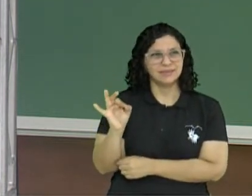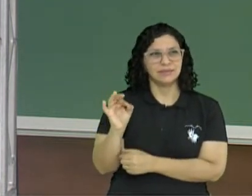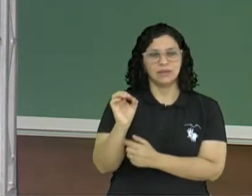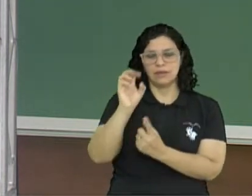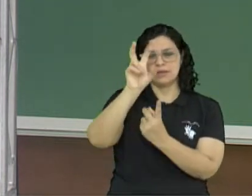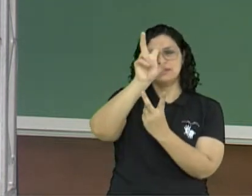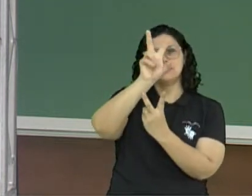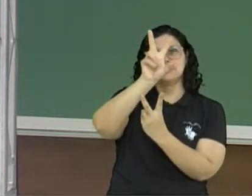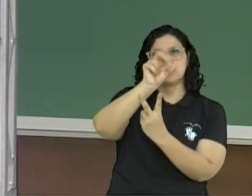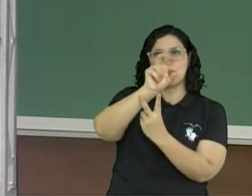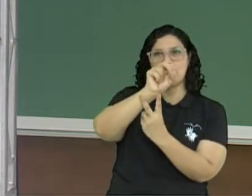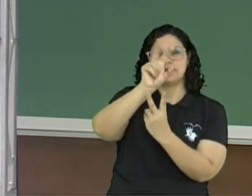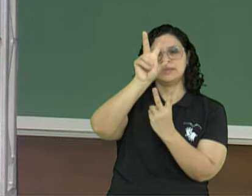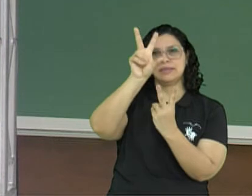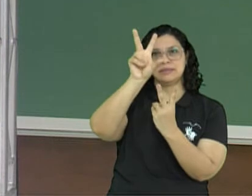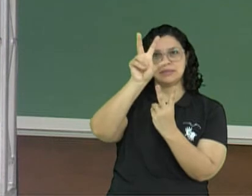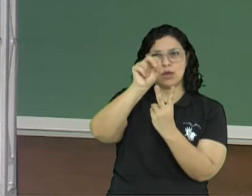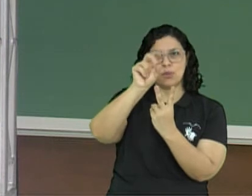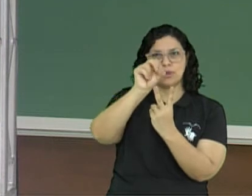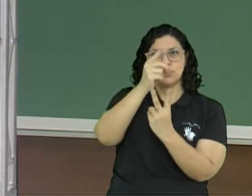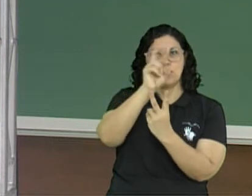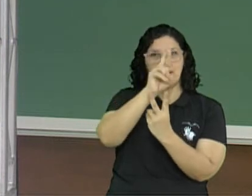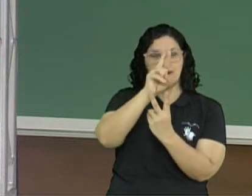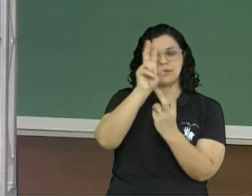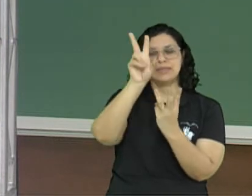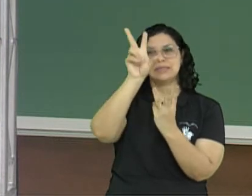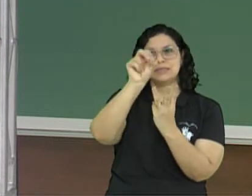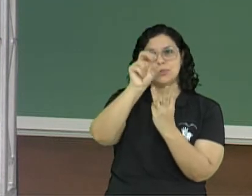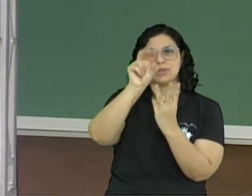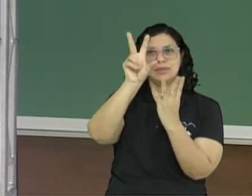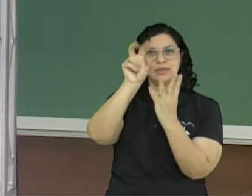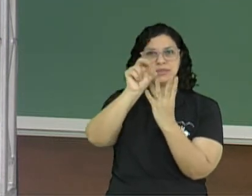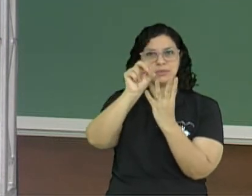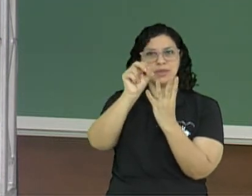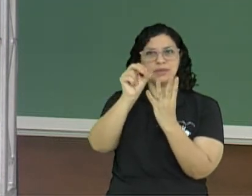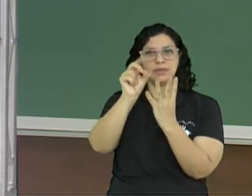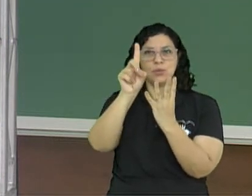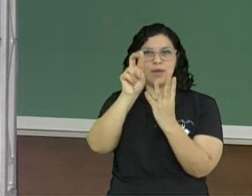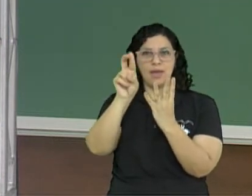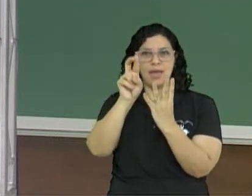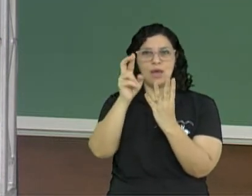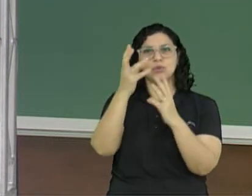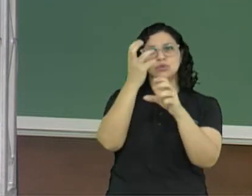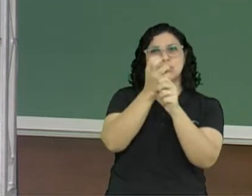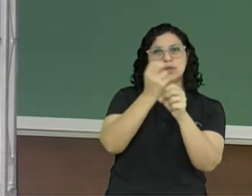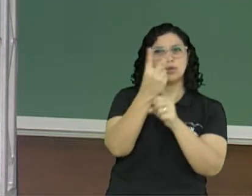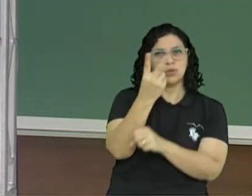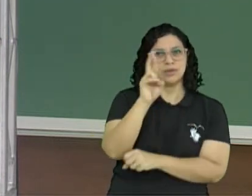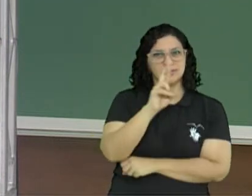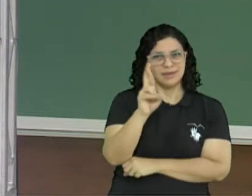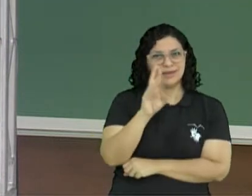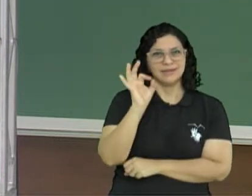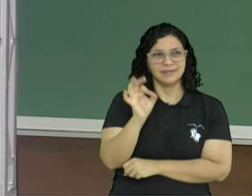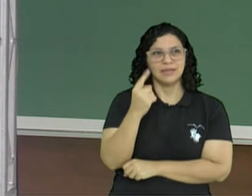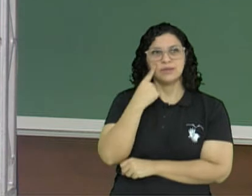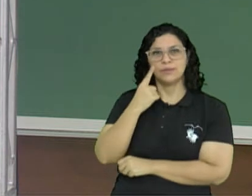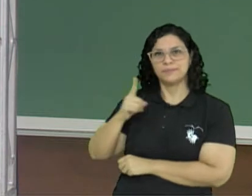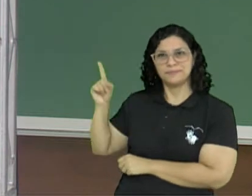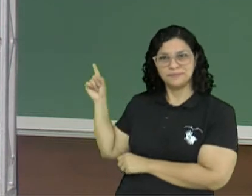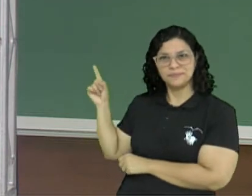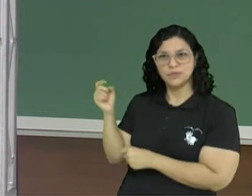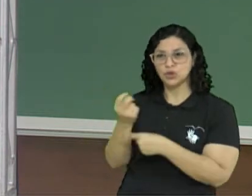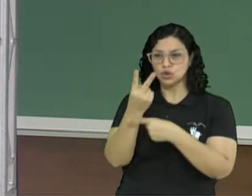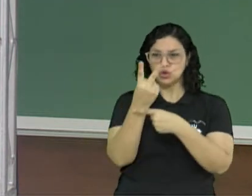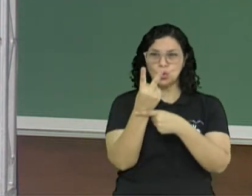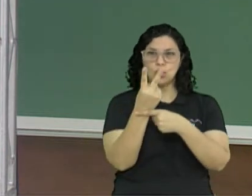centavos com mais 50 centavos, R$1. 50 centavos com mais 50 centavos, outro real. Então, eu vou ter R$2.